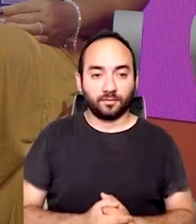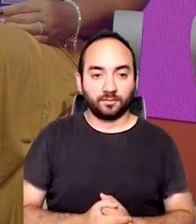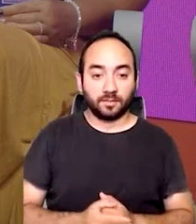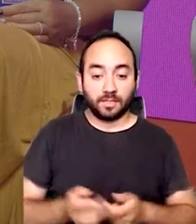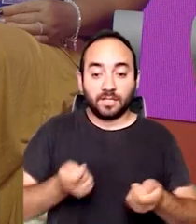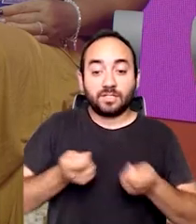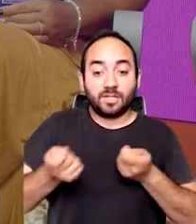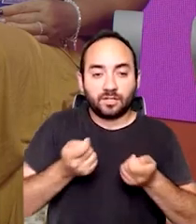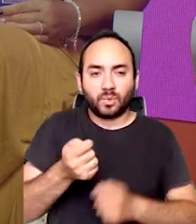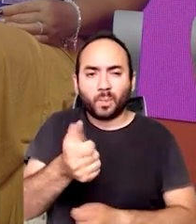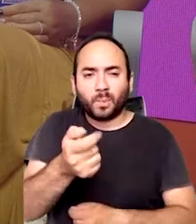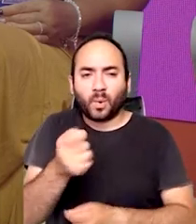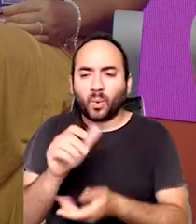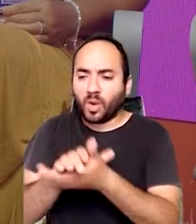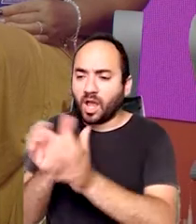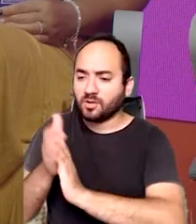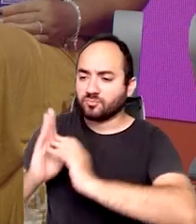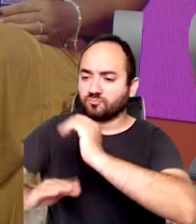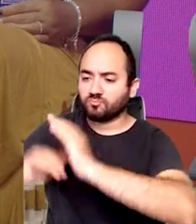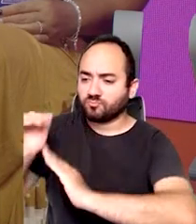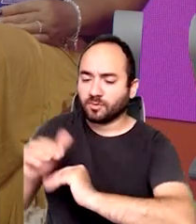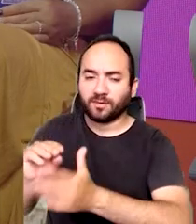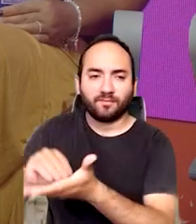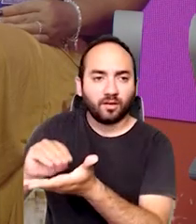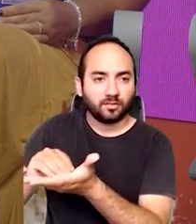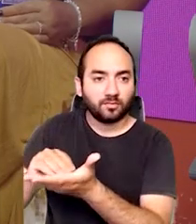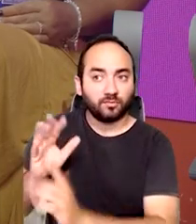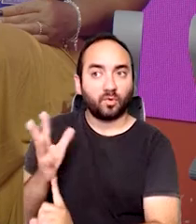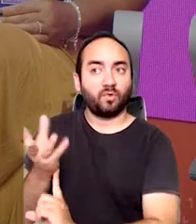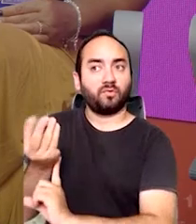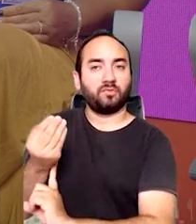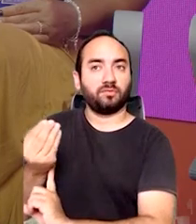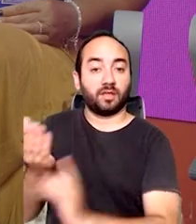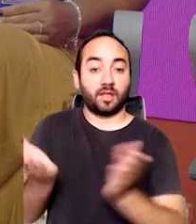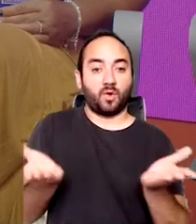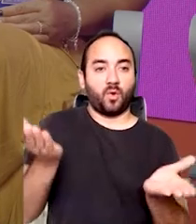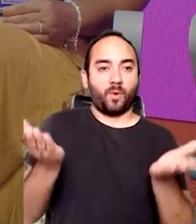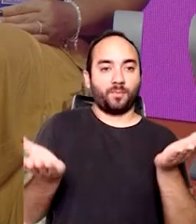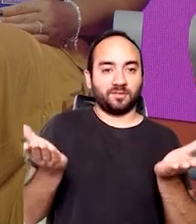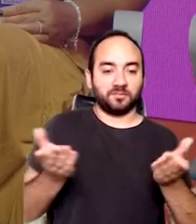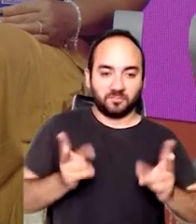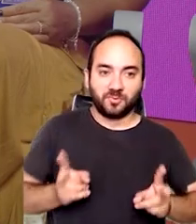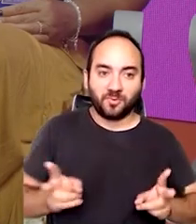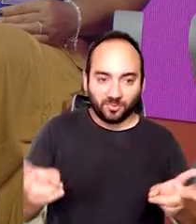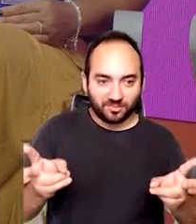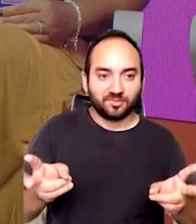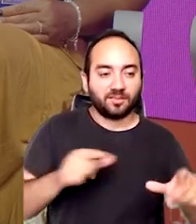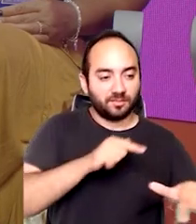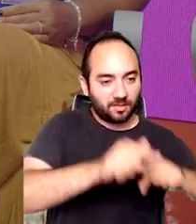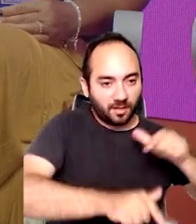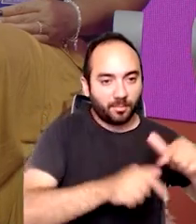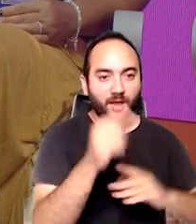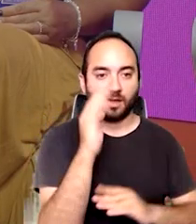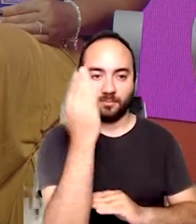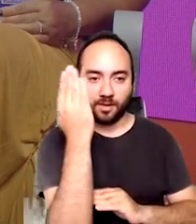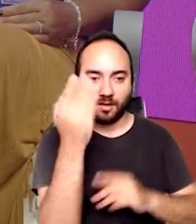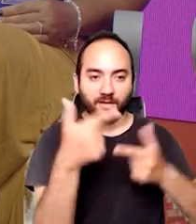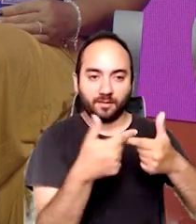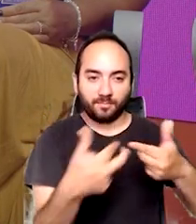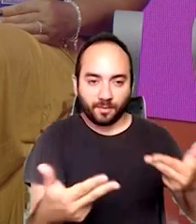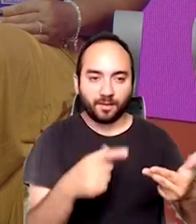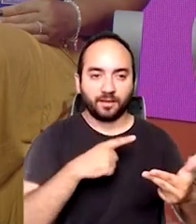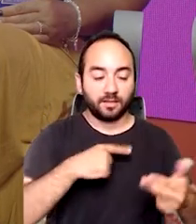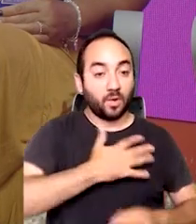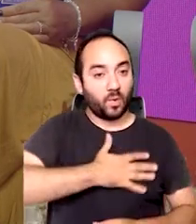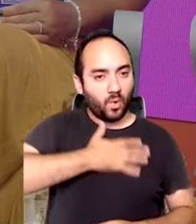eh gestora e pouco artista E aí foi uma maneira de encontrar esse equilíbrio de continuar trabalhando com madeira e com